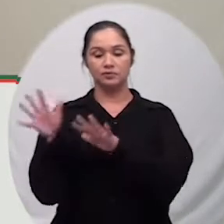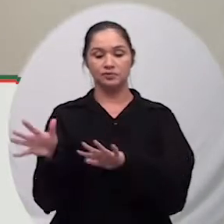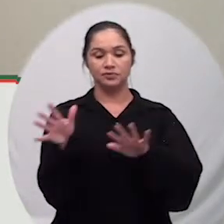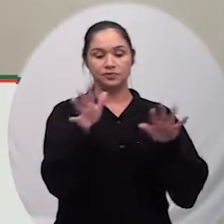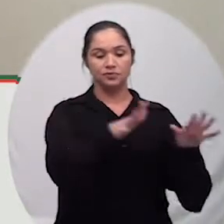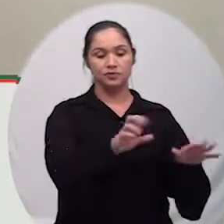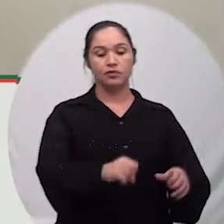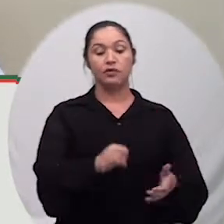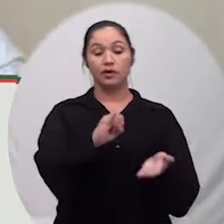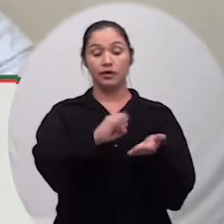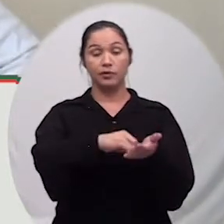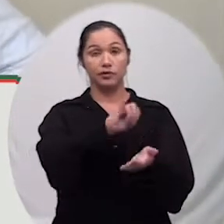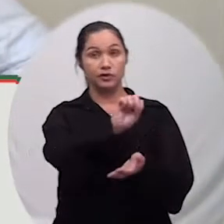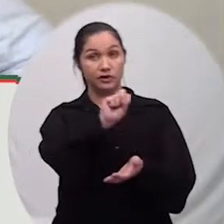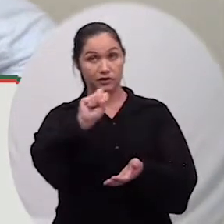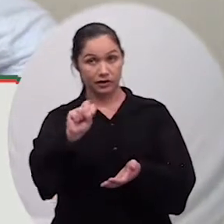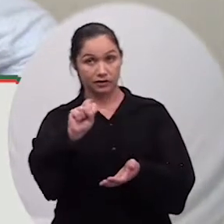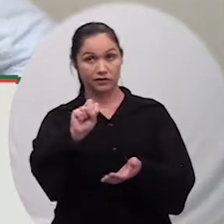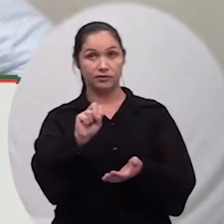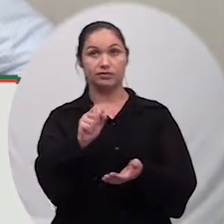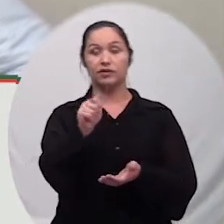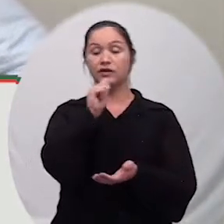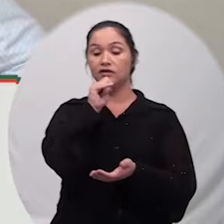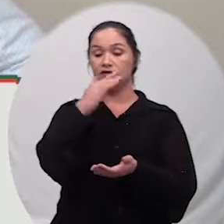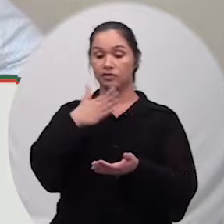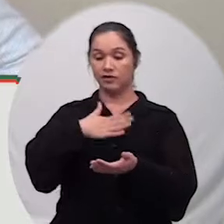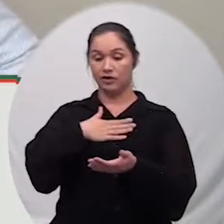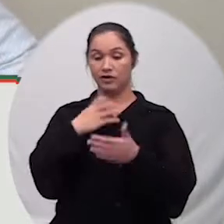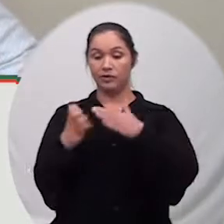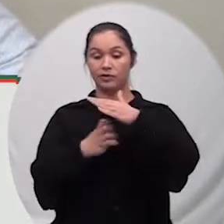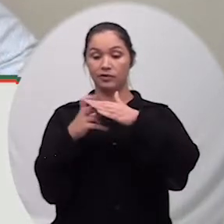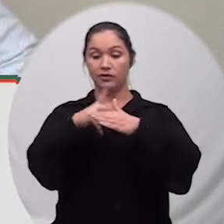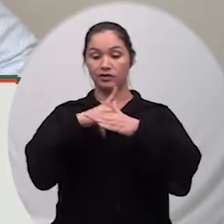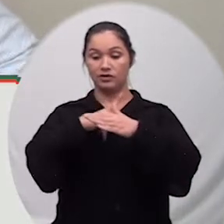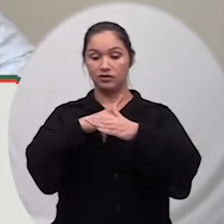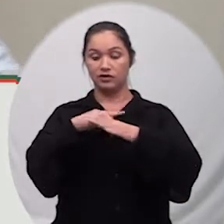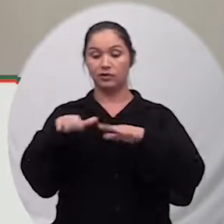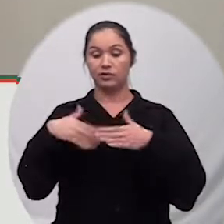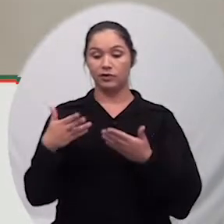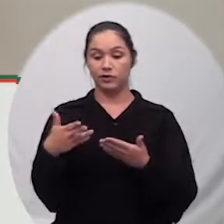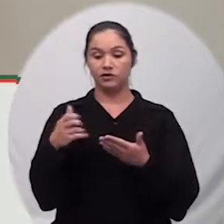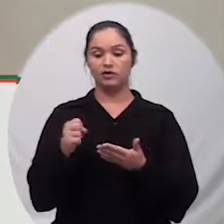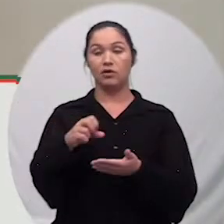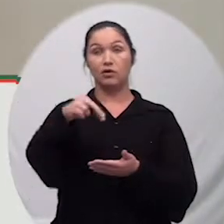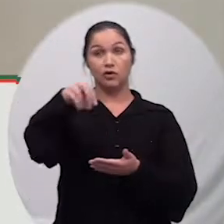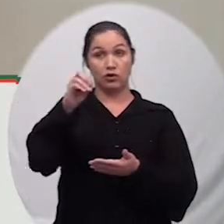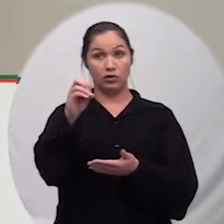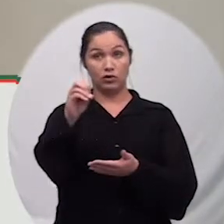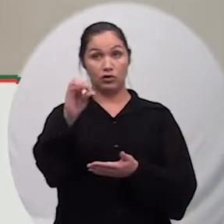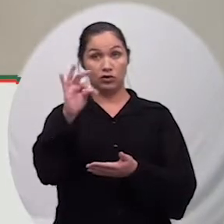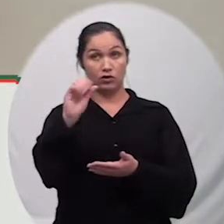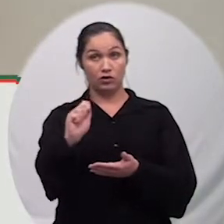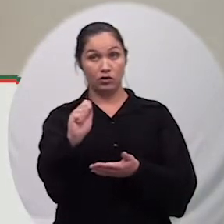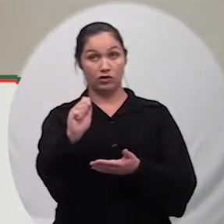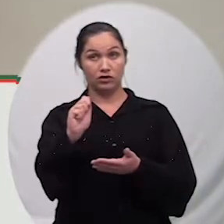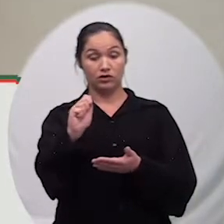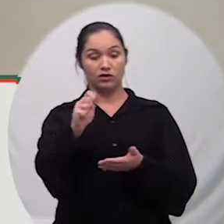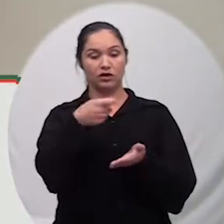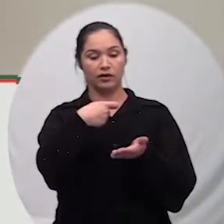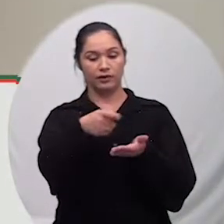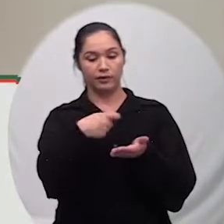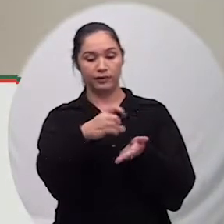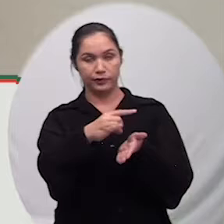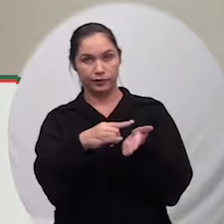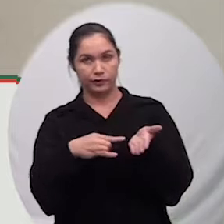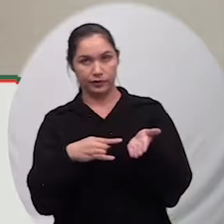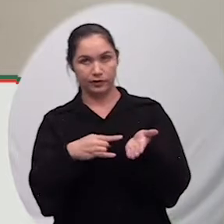ISS. Por exemplo, eu tenho uma empresa, eu emito nota do valor final do tomador